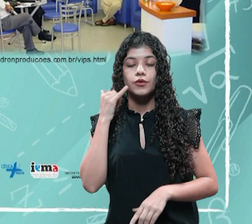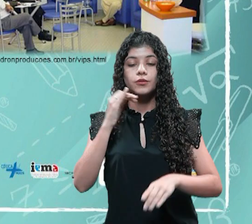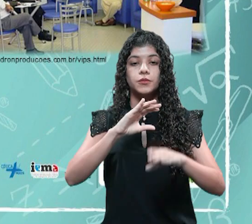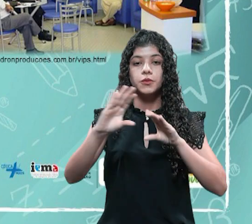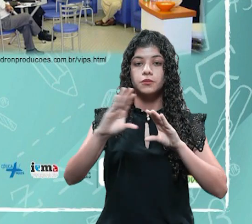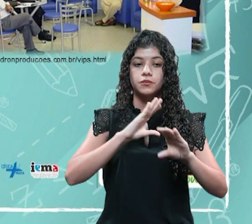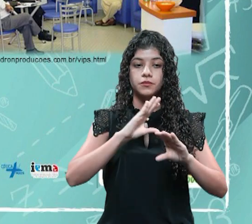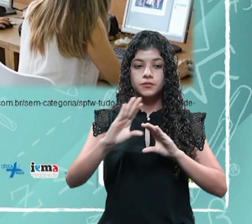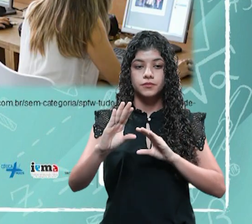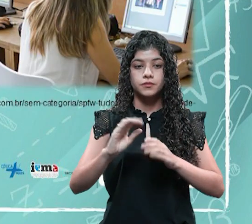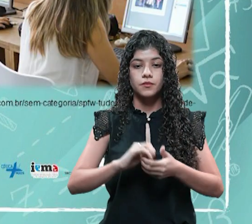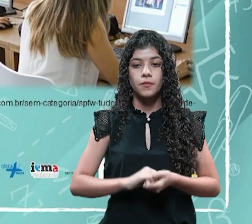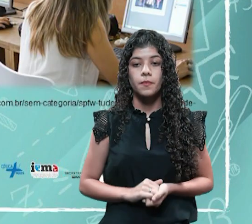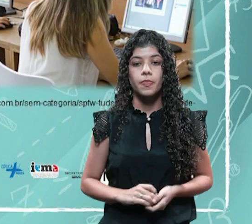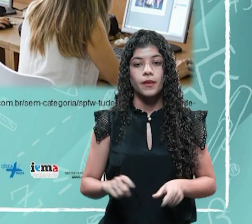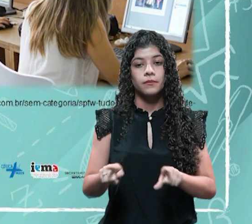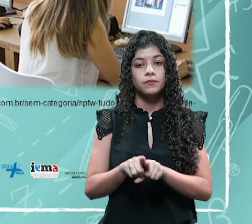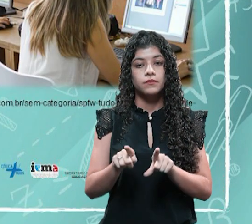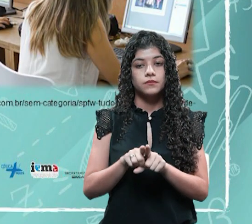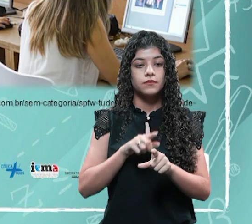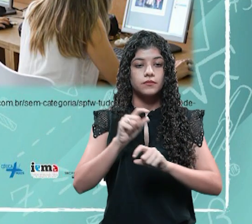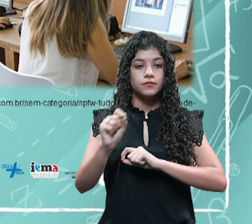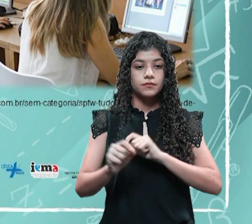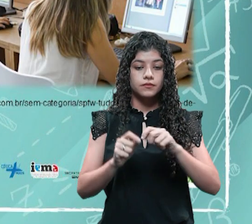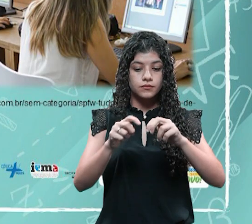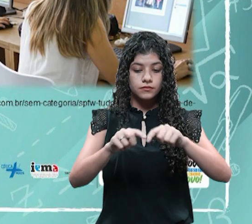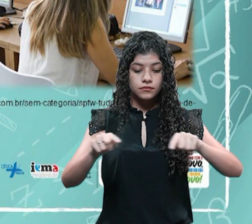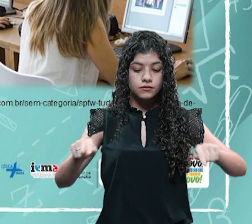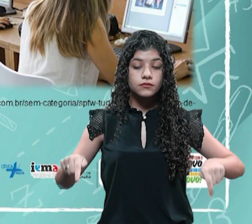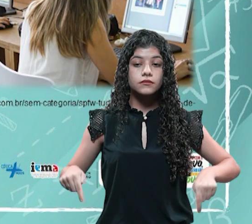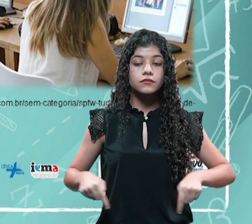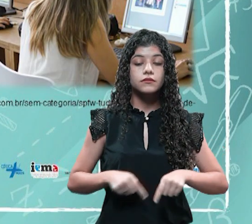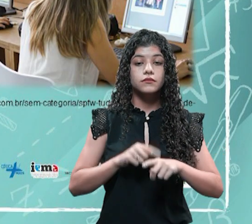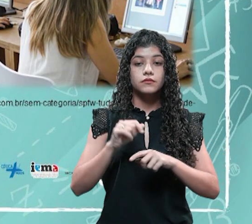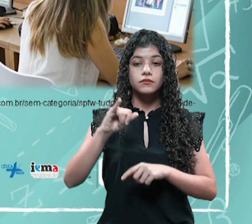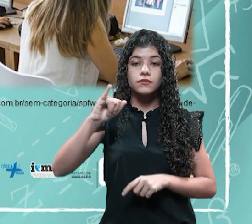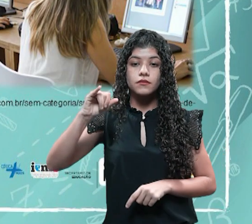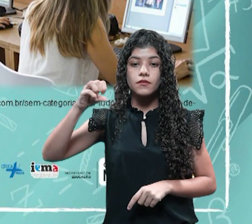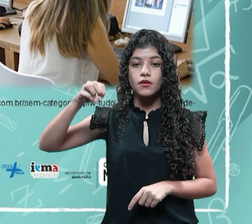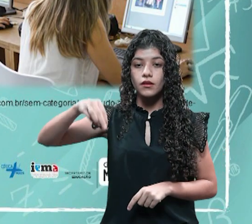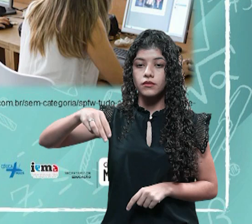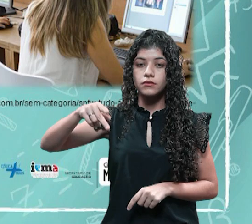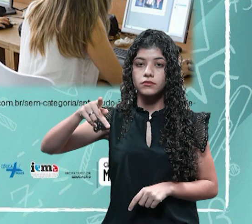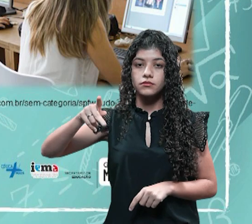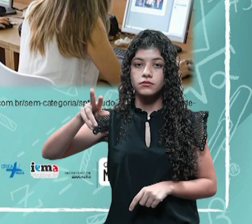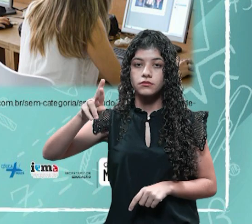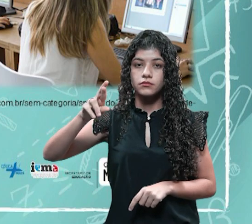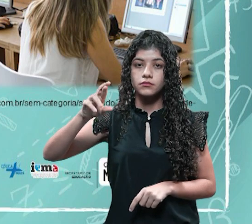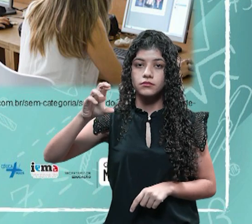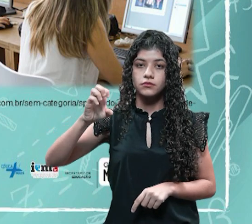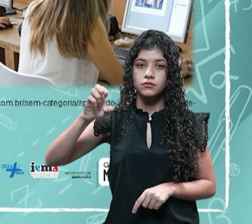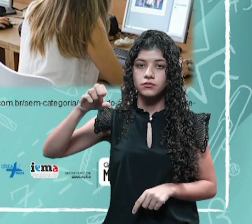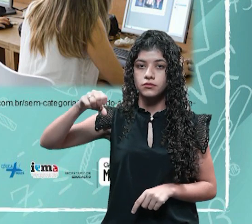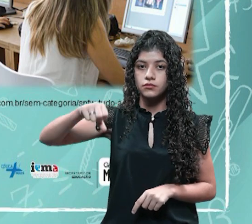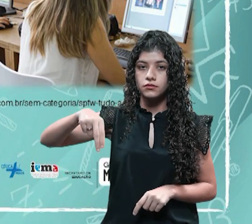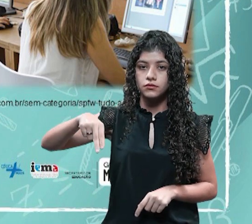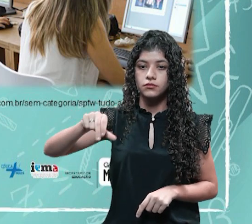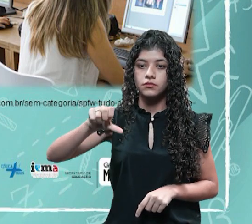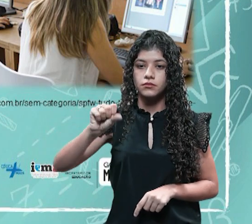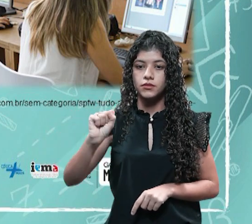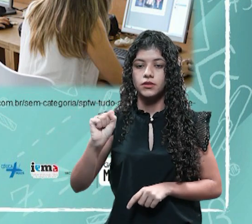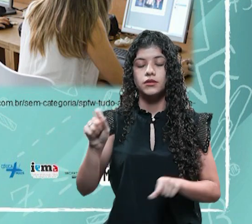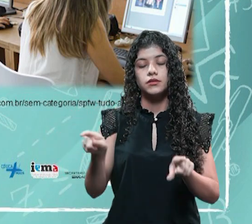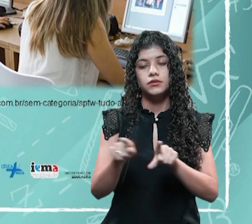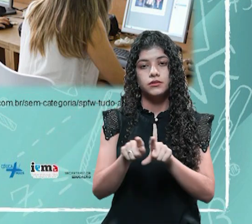alguma comunicação, né? Assim como a gente também tem a sala de imprensa, né? que eu falei na aula passada,